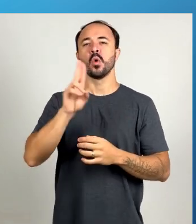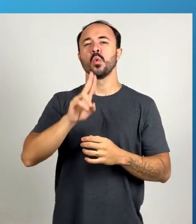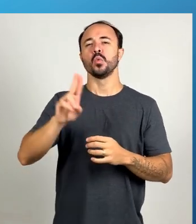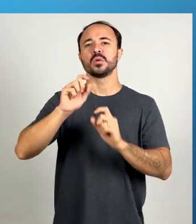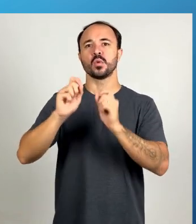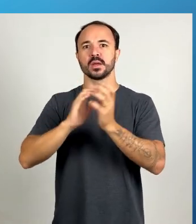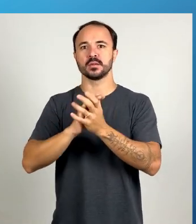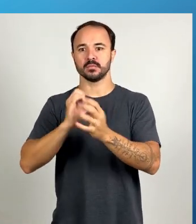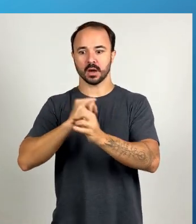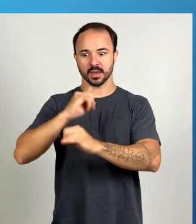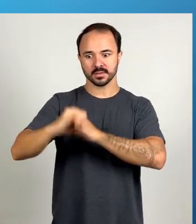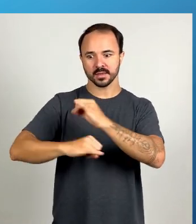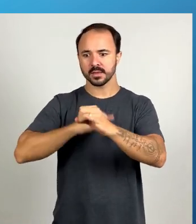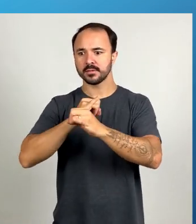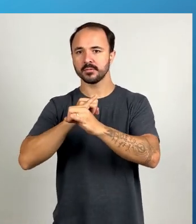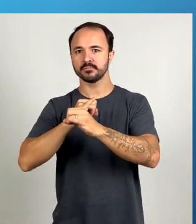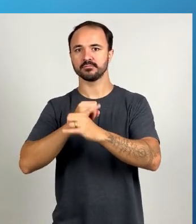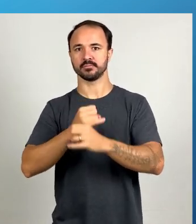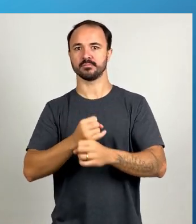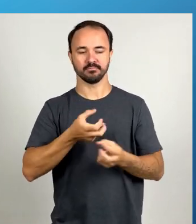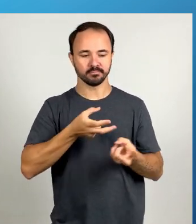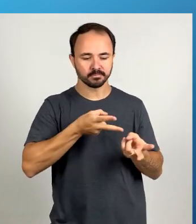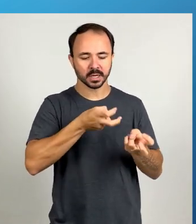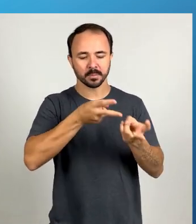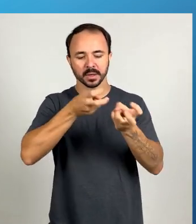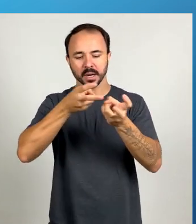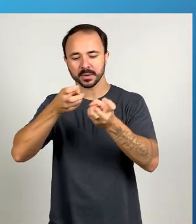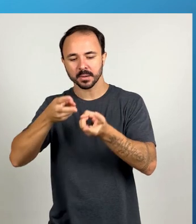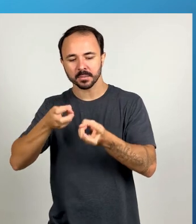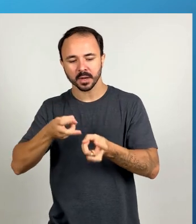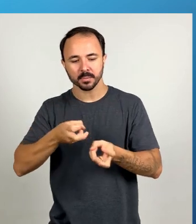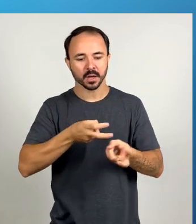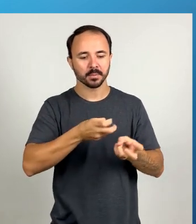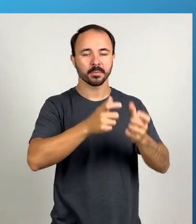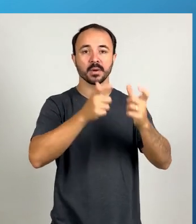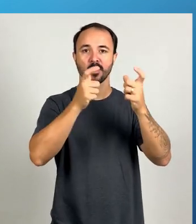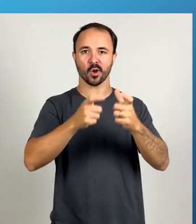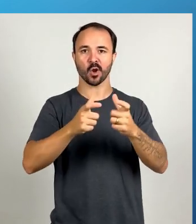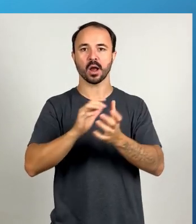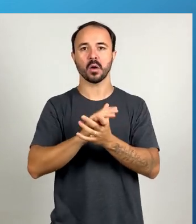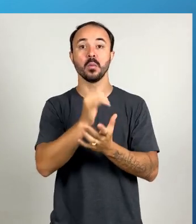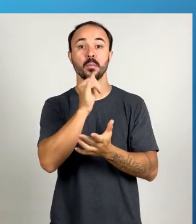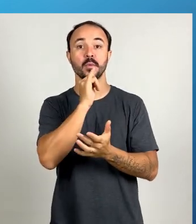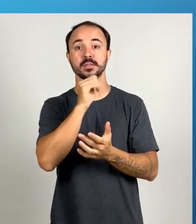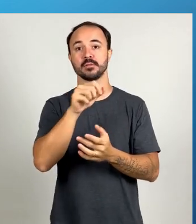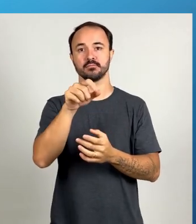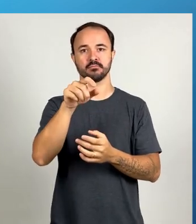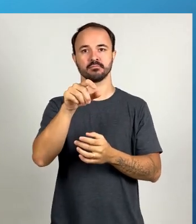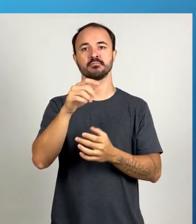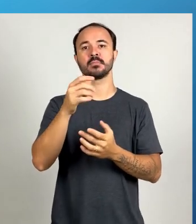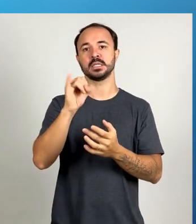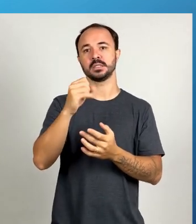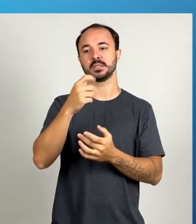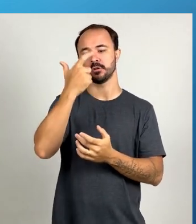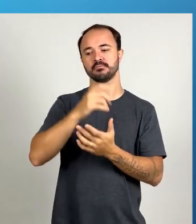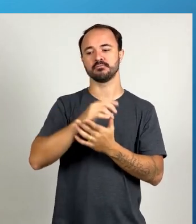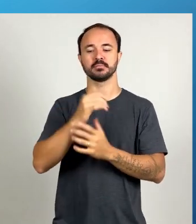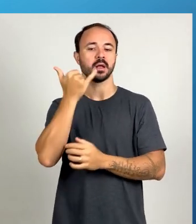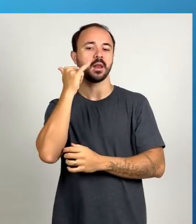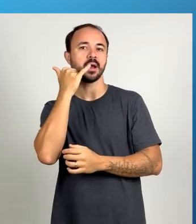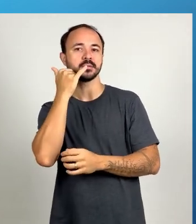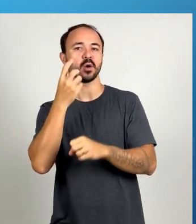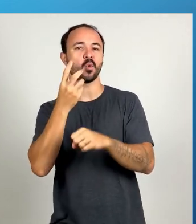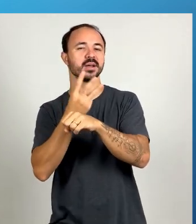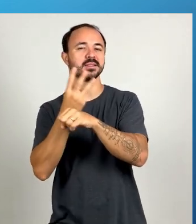a localização precisa de qualquer receptor na Terra. Quando você faz uma ligação via WhatsApp para alguém, em milésimos